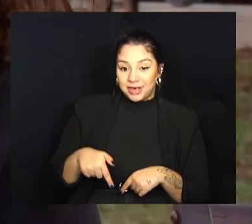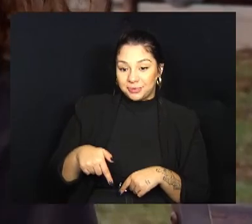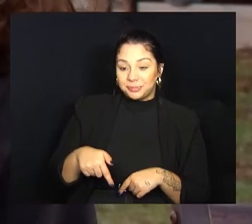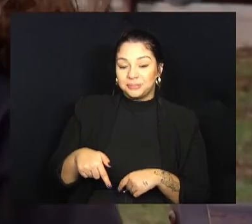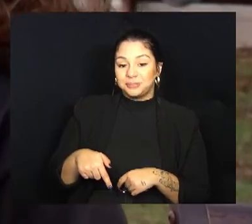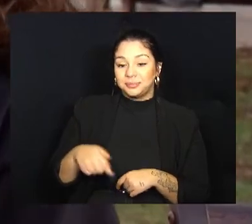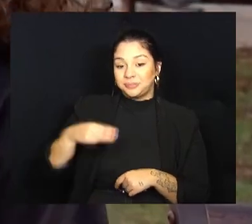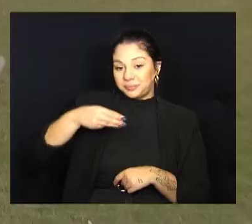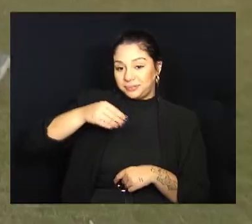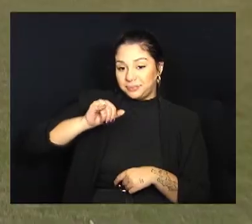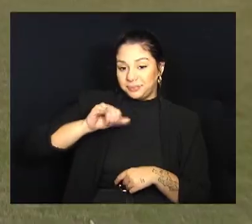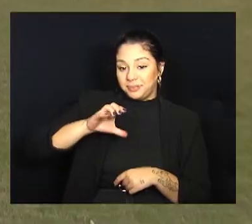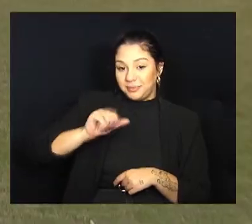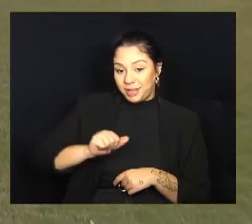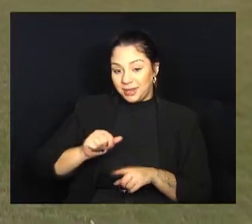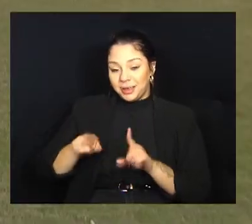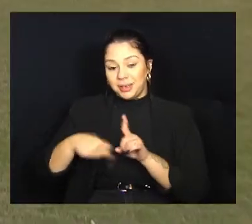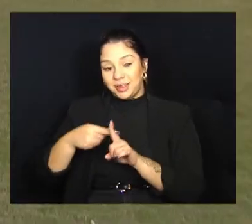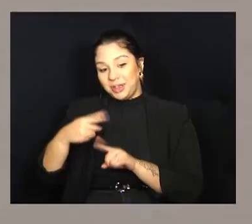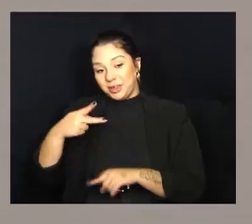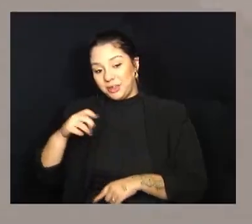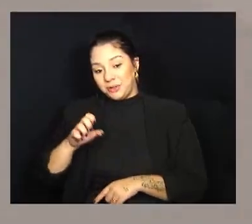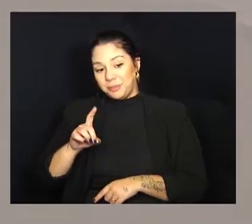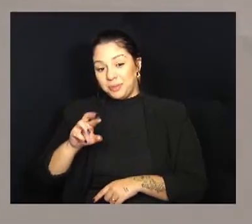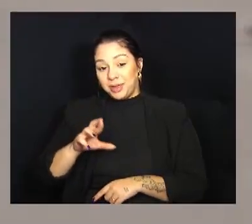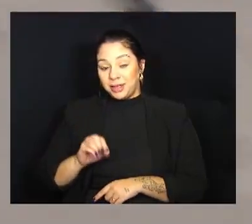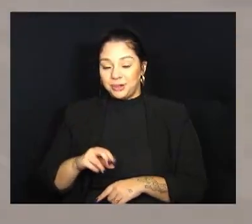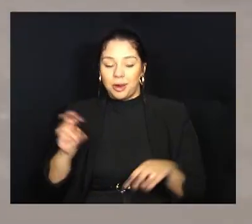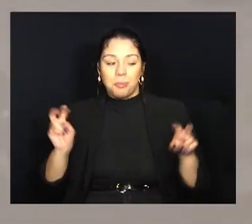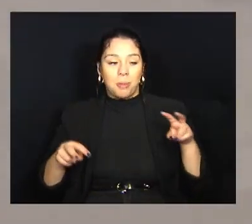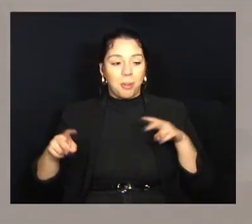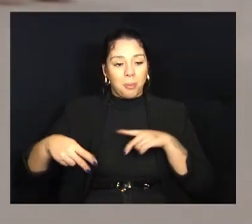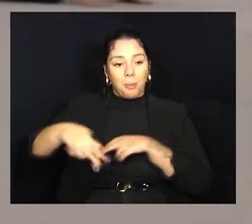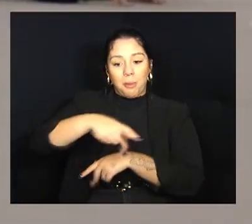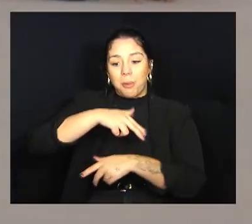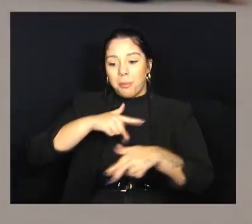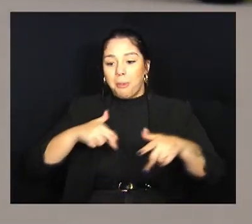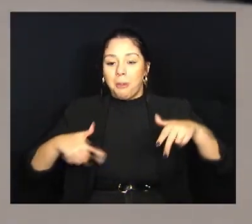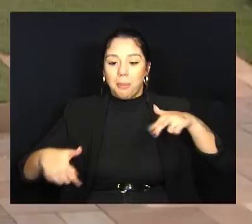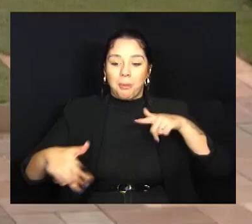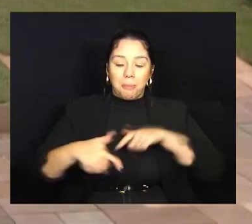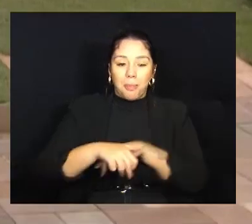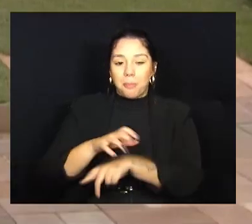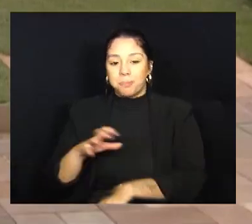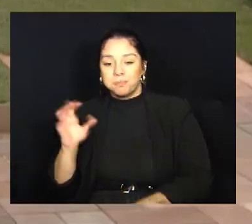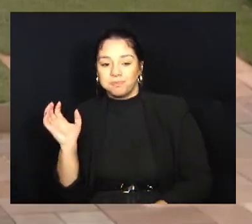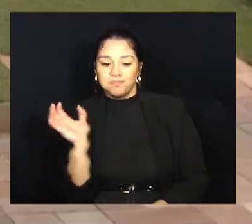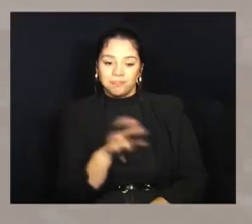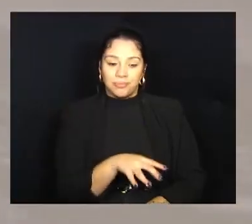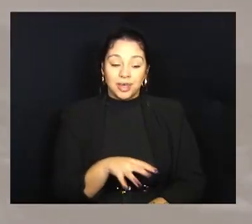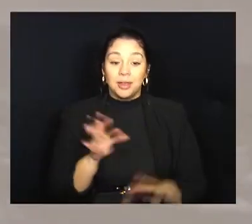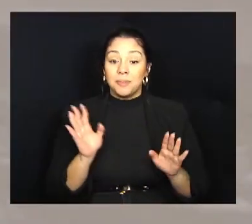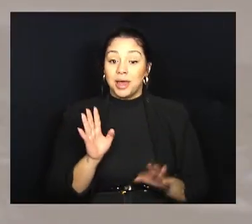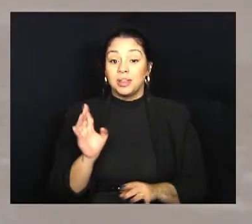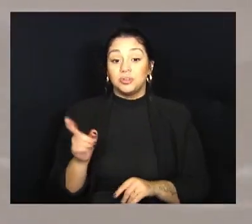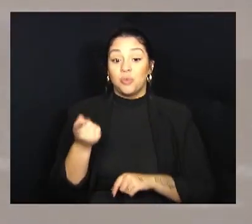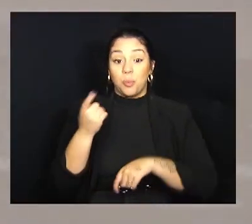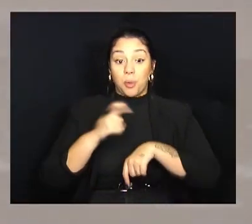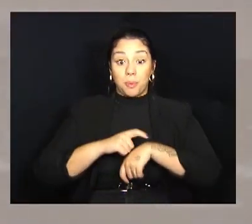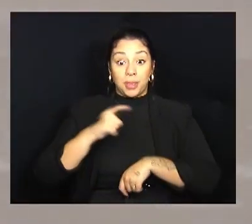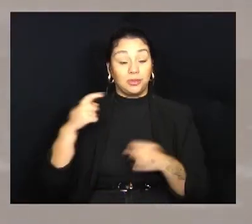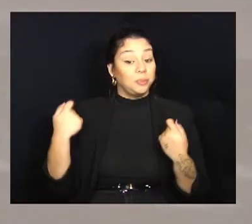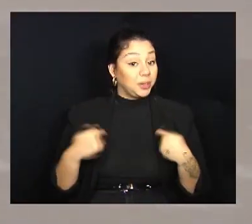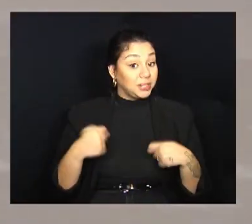a Mica e o Pedro. Corre pra lá, corre pra cá, joga a bola. Mas uma hora é